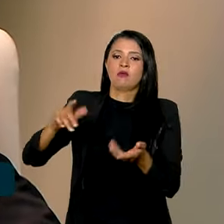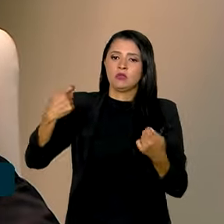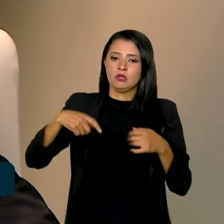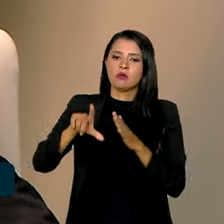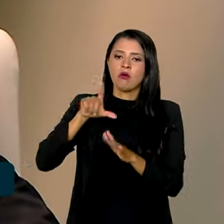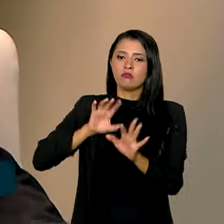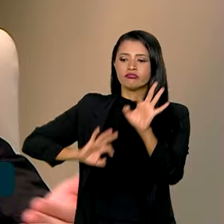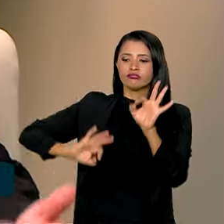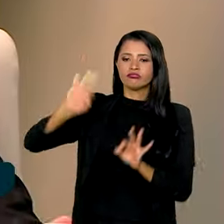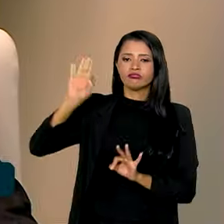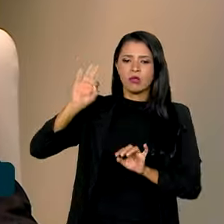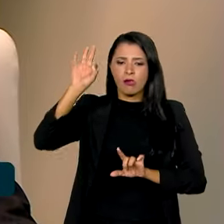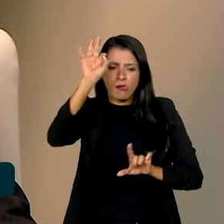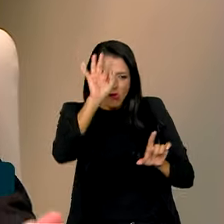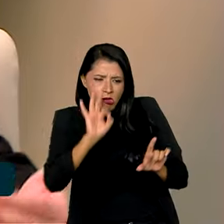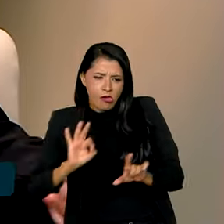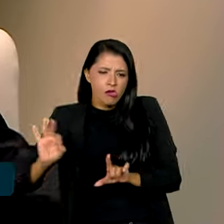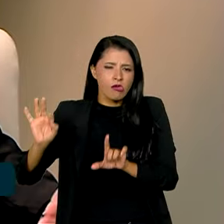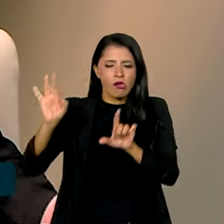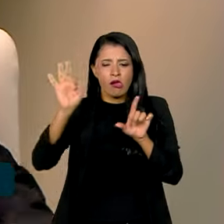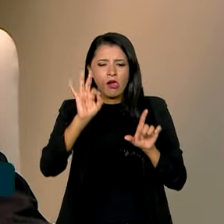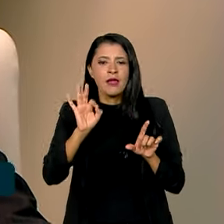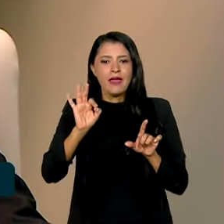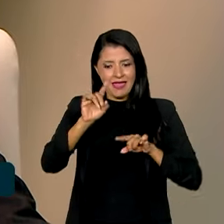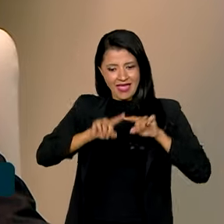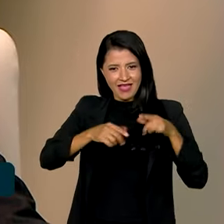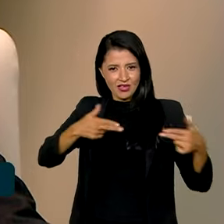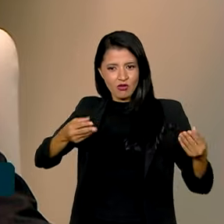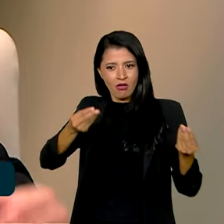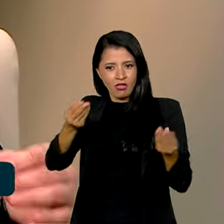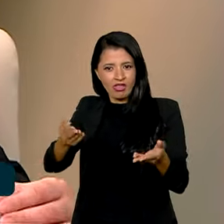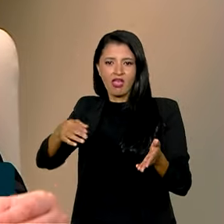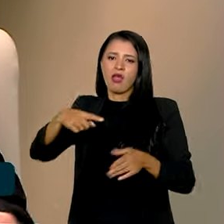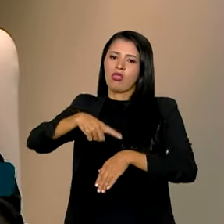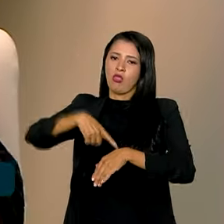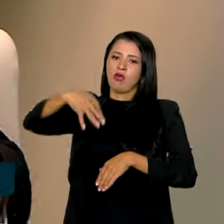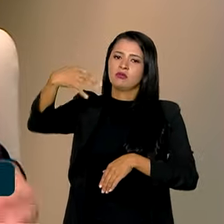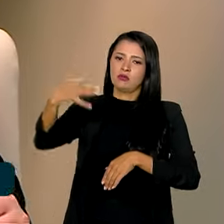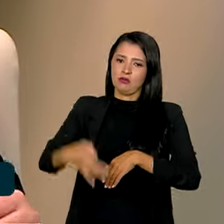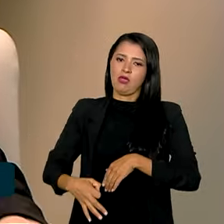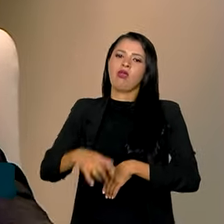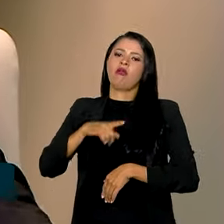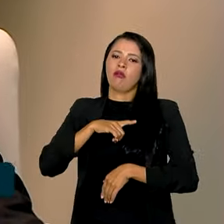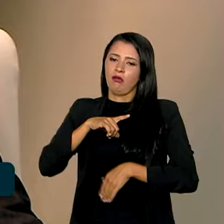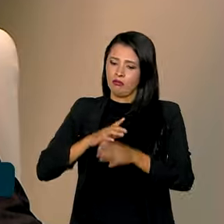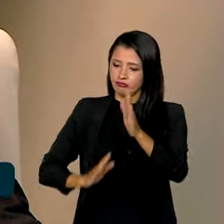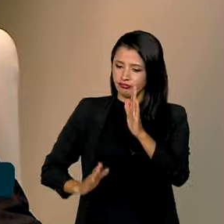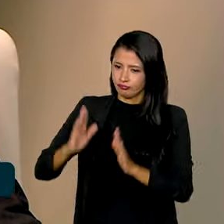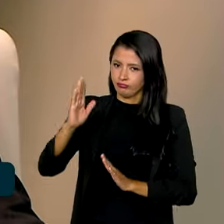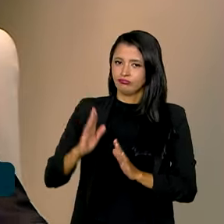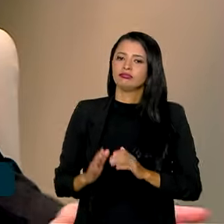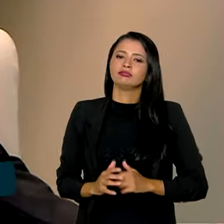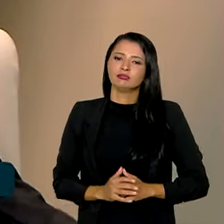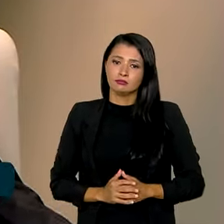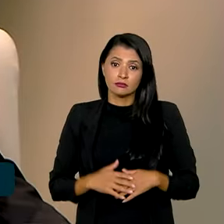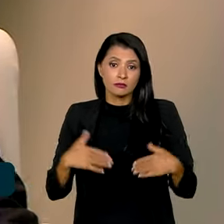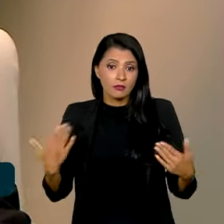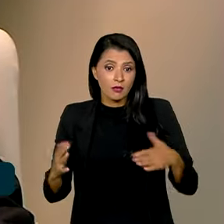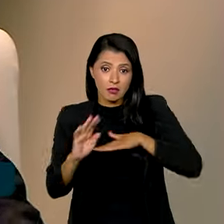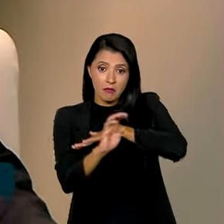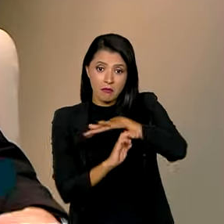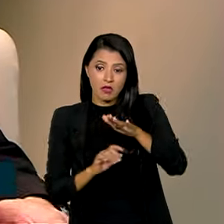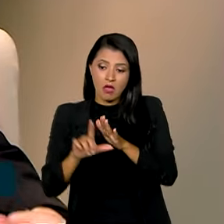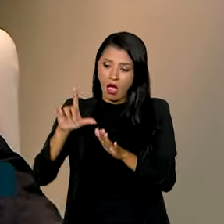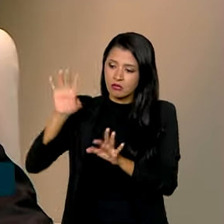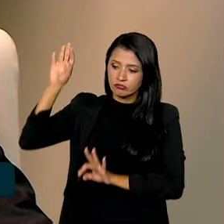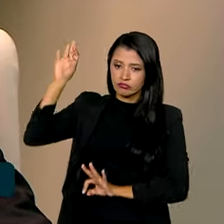preparação logística para que essas mercadorias sejam entregues para as pessoas no prazo estipulado. Então a empresa se